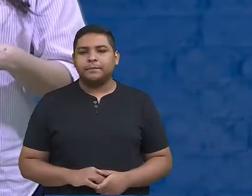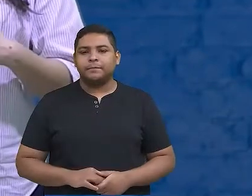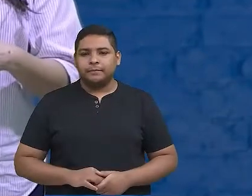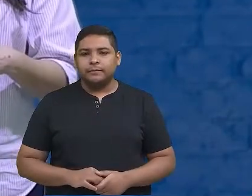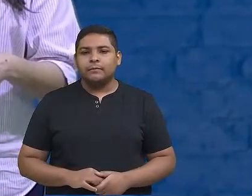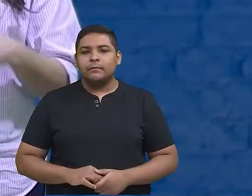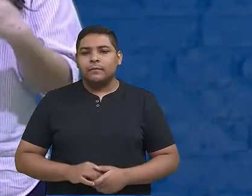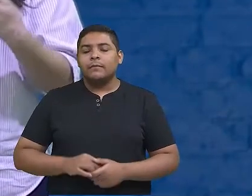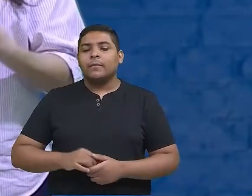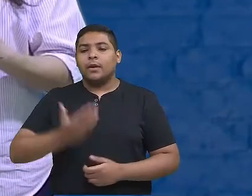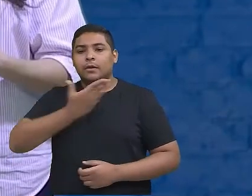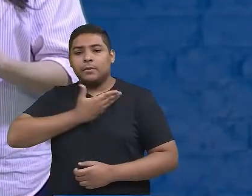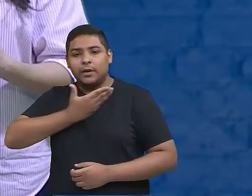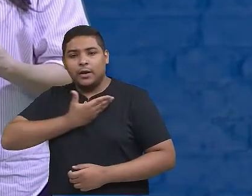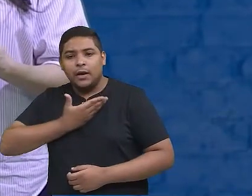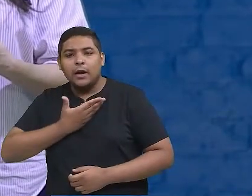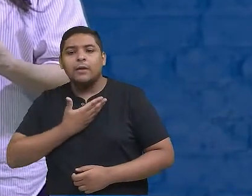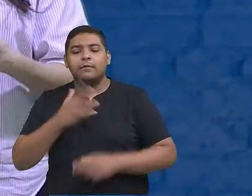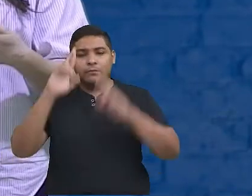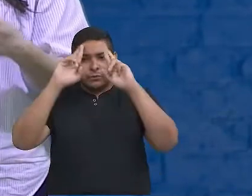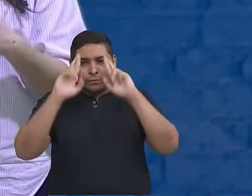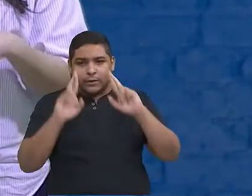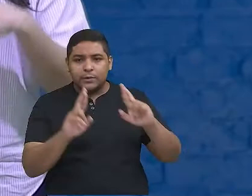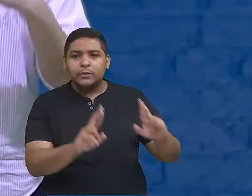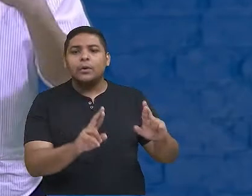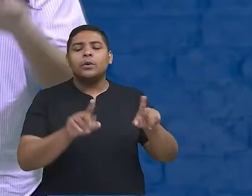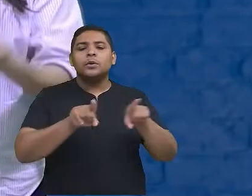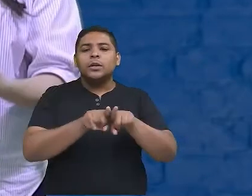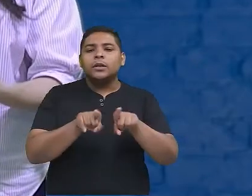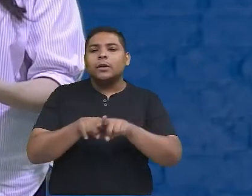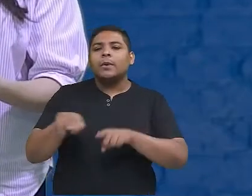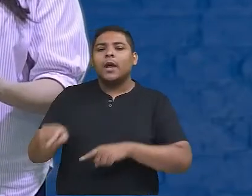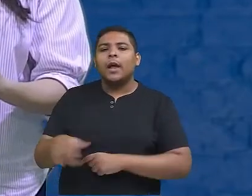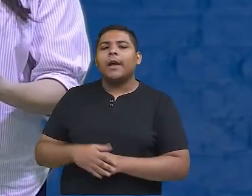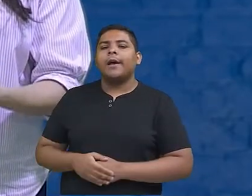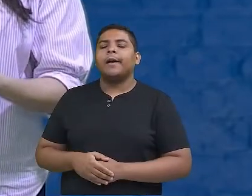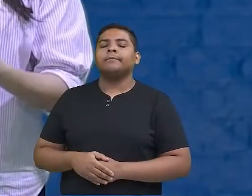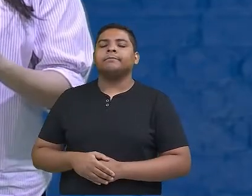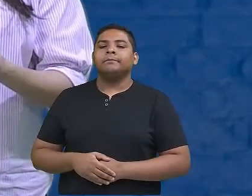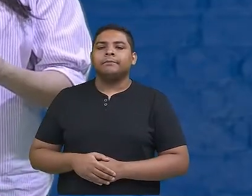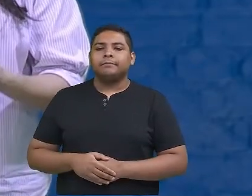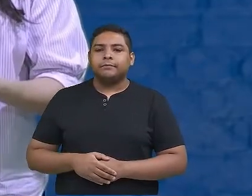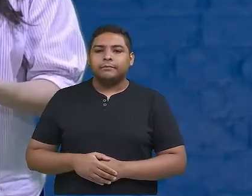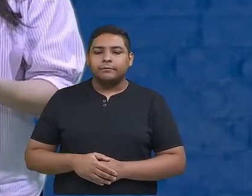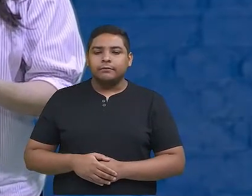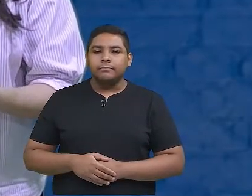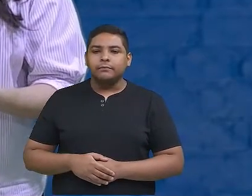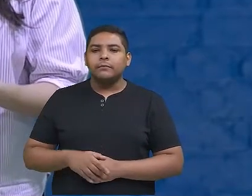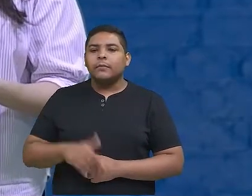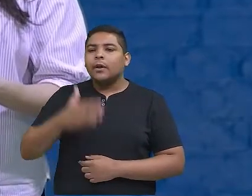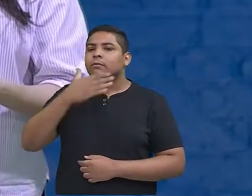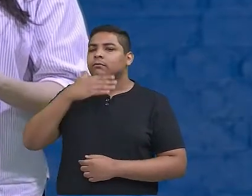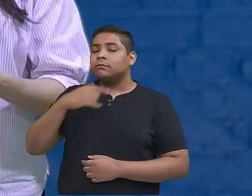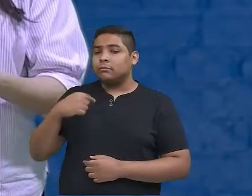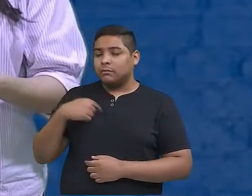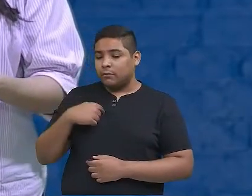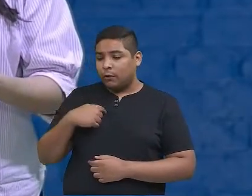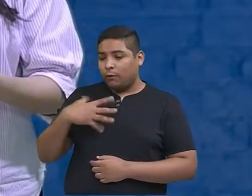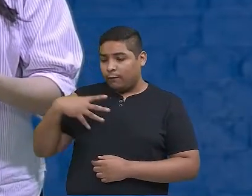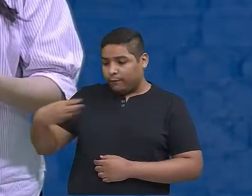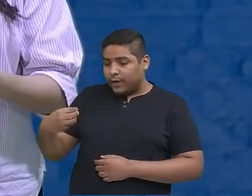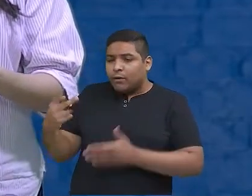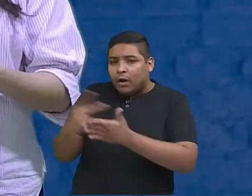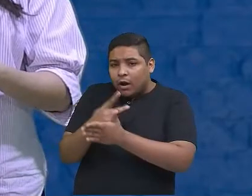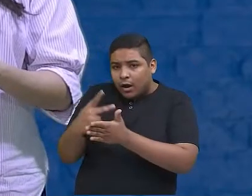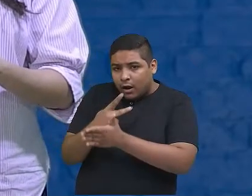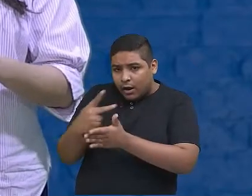amigável, respeitoso é até aquela situação onde a gente faz alguma coisa errada e o pai e a mãe estão lá para nos